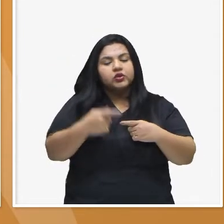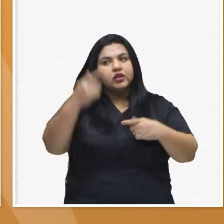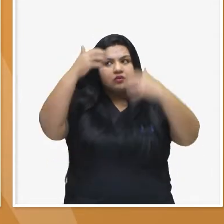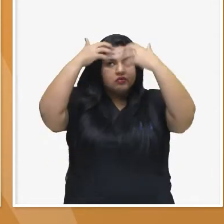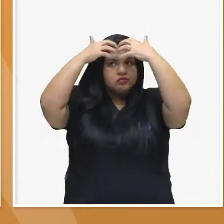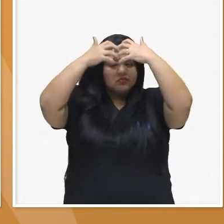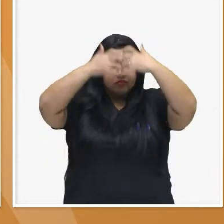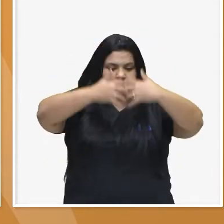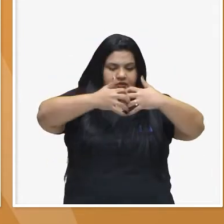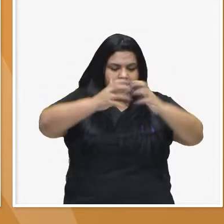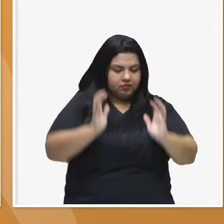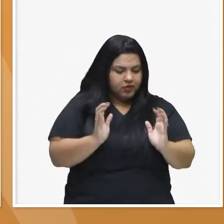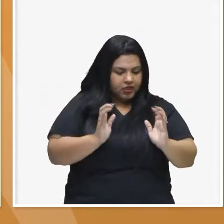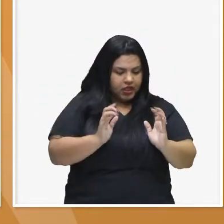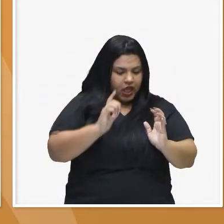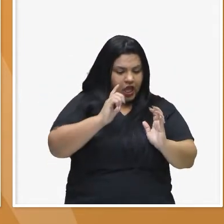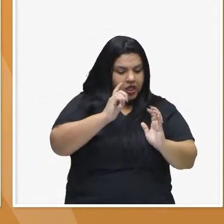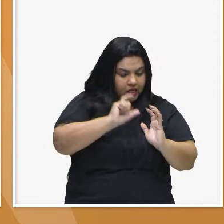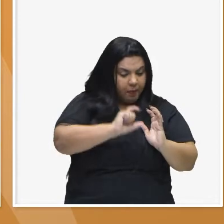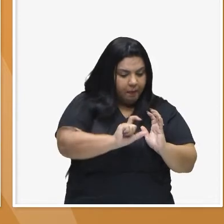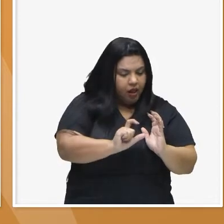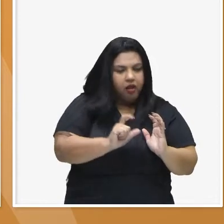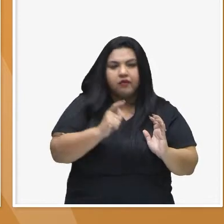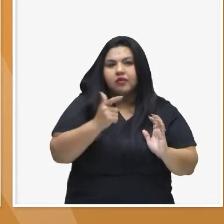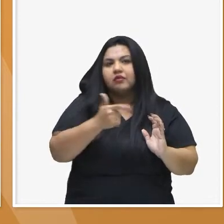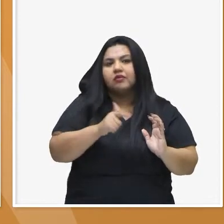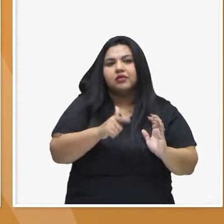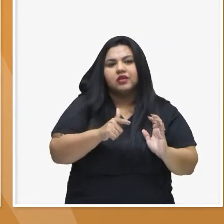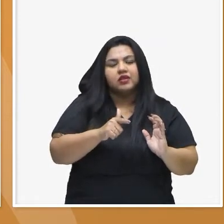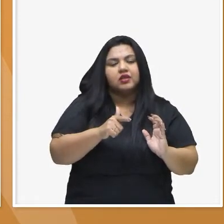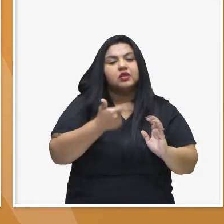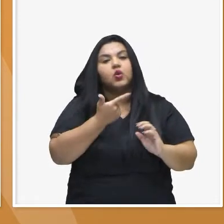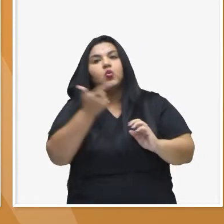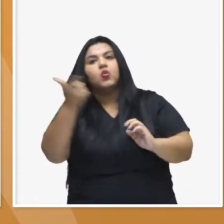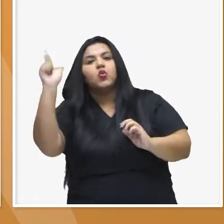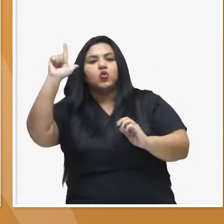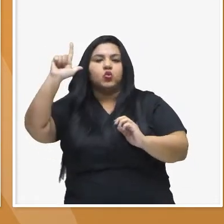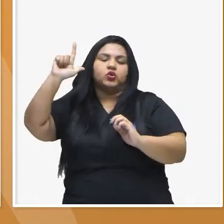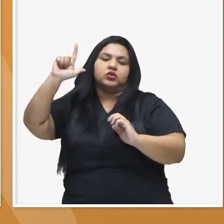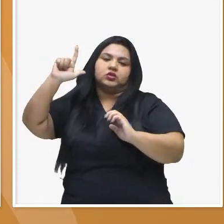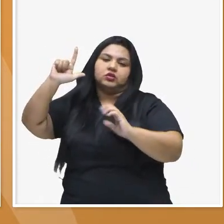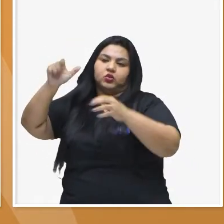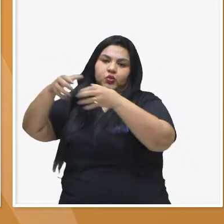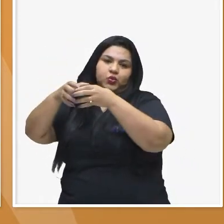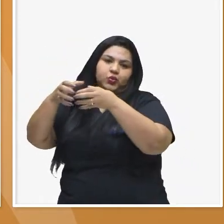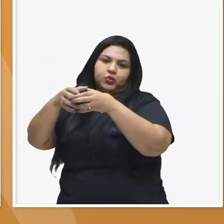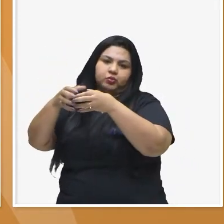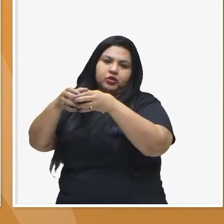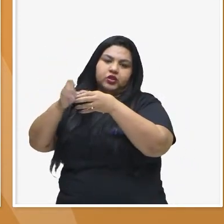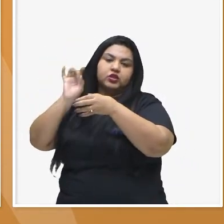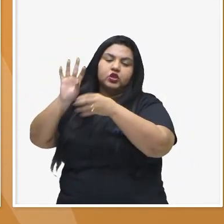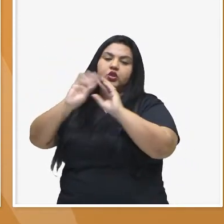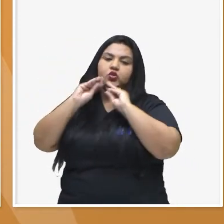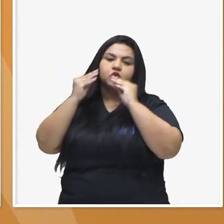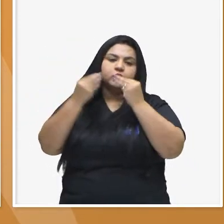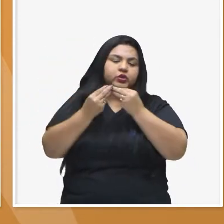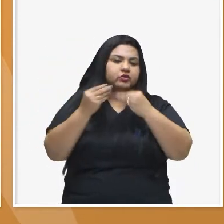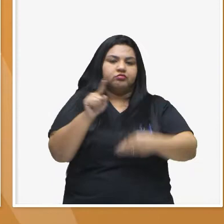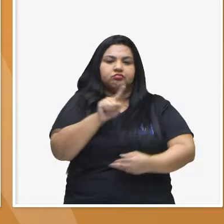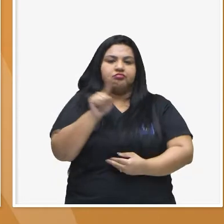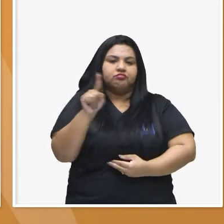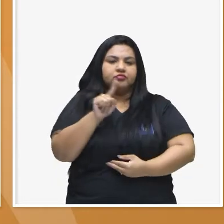ver escrito lá dentro. Está numa outra dimensão, uma outra categoria, que não é só a substância, a matéria,